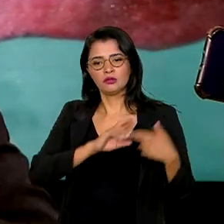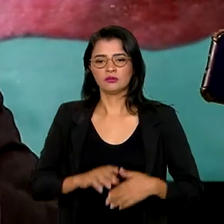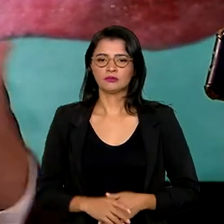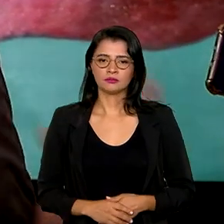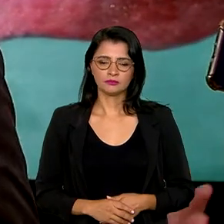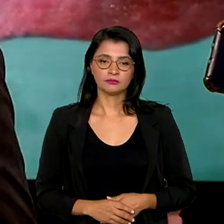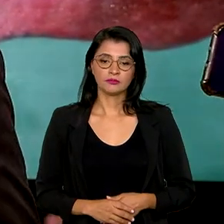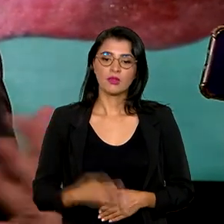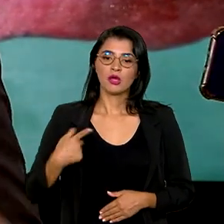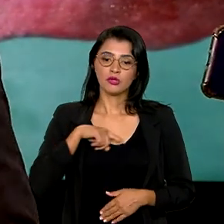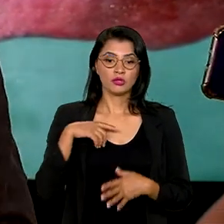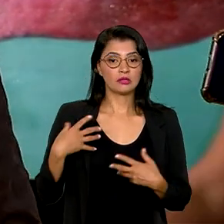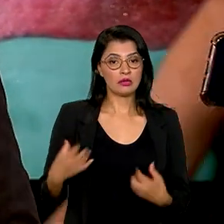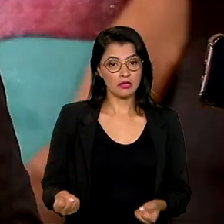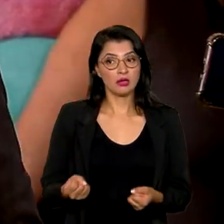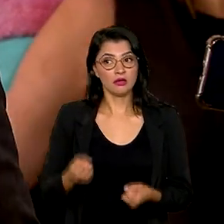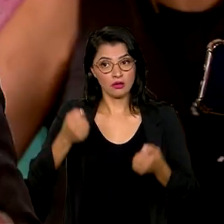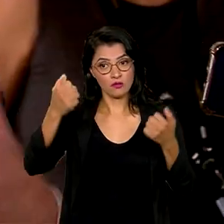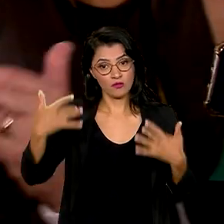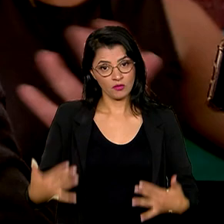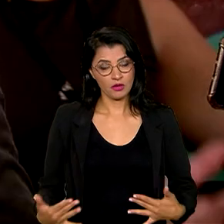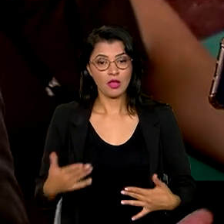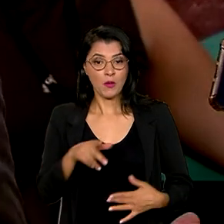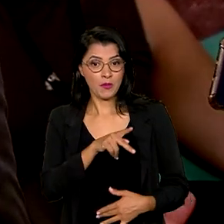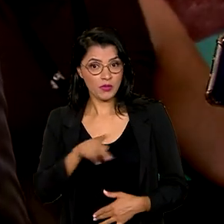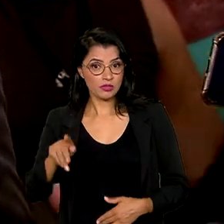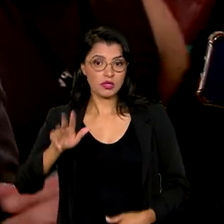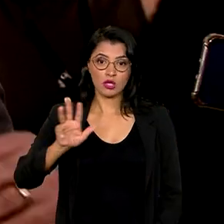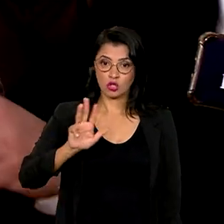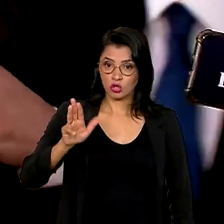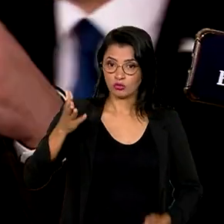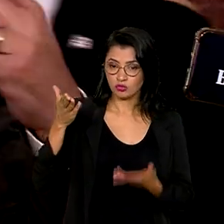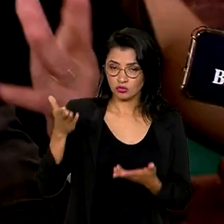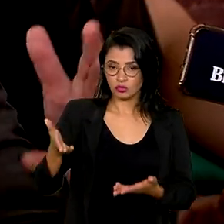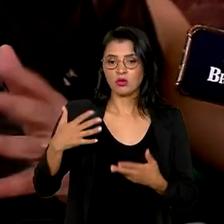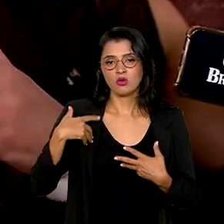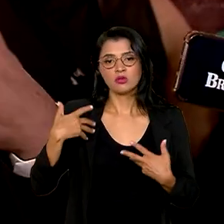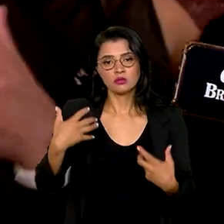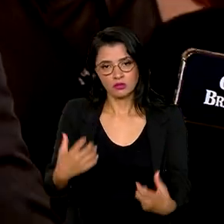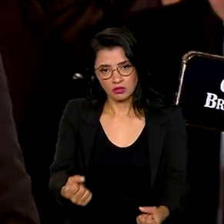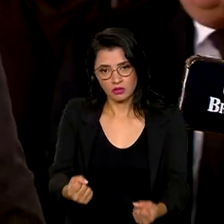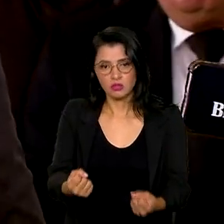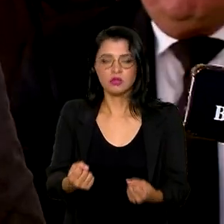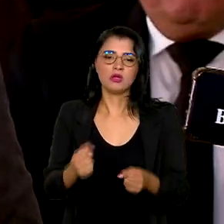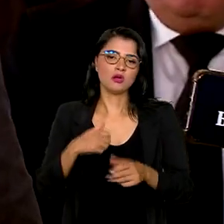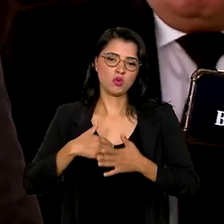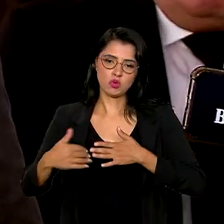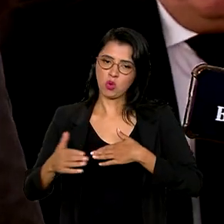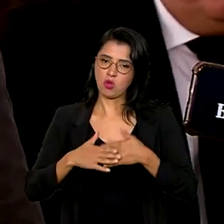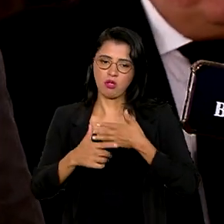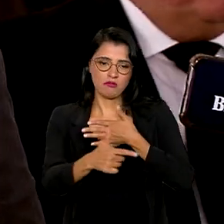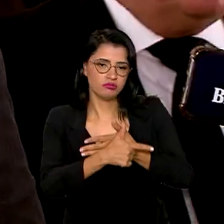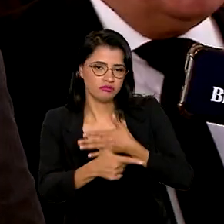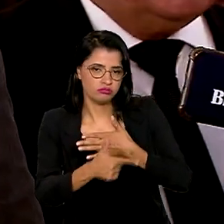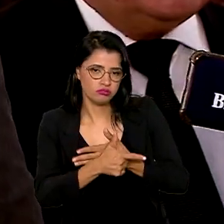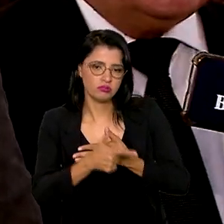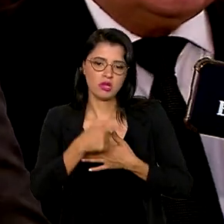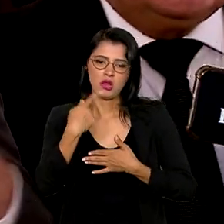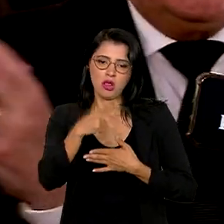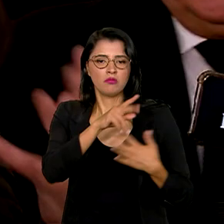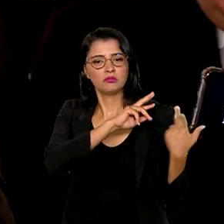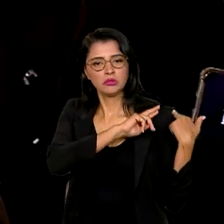o partido aceitasse a gente aceitaria eu falei que com o presidente Lula eu aceitaria eh qualquer função